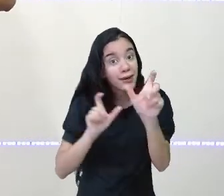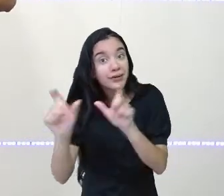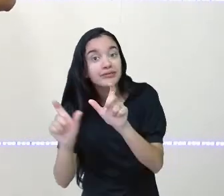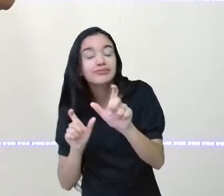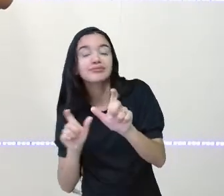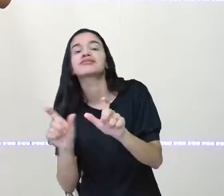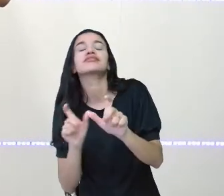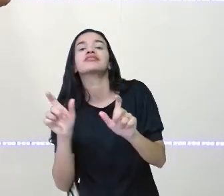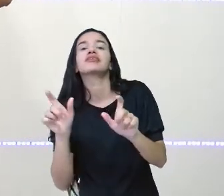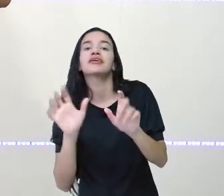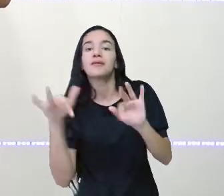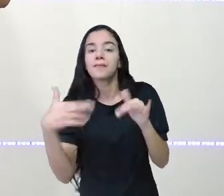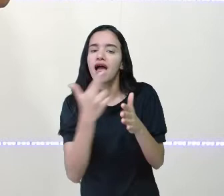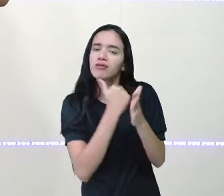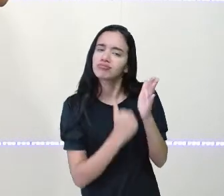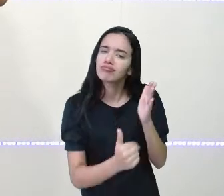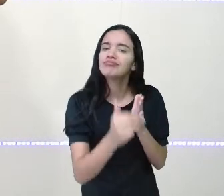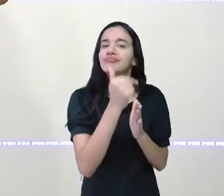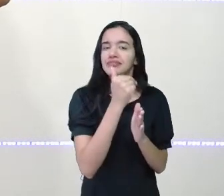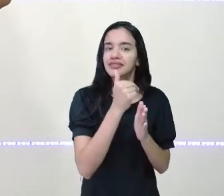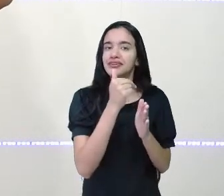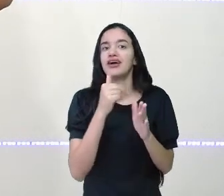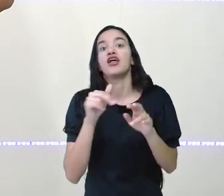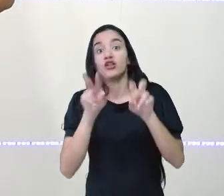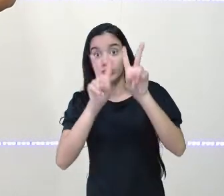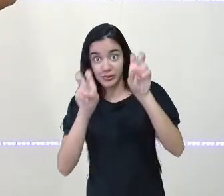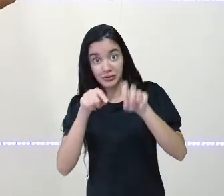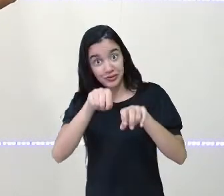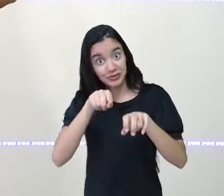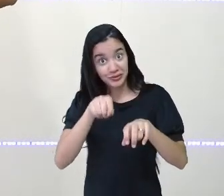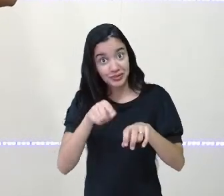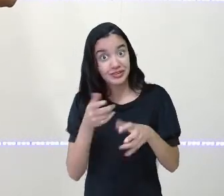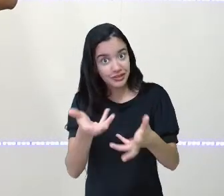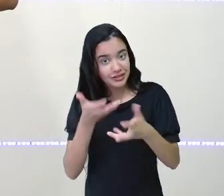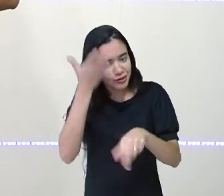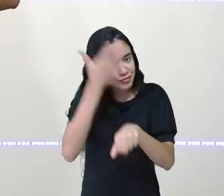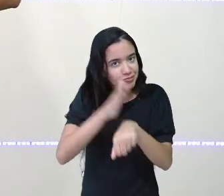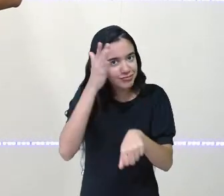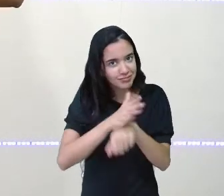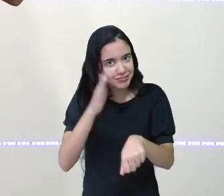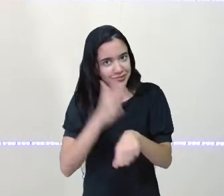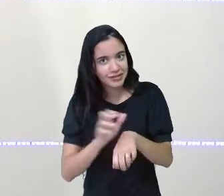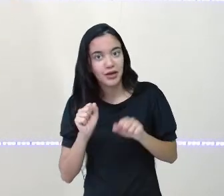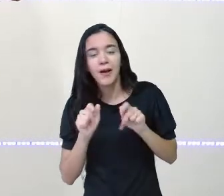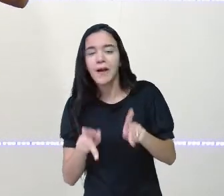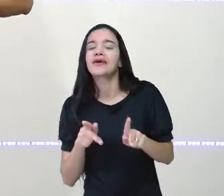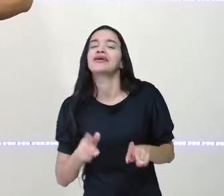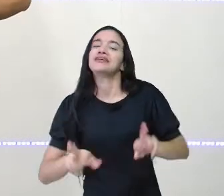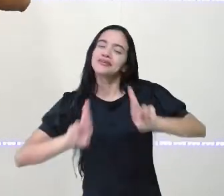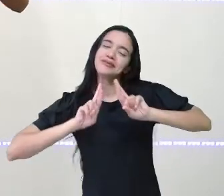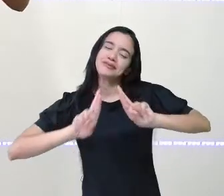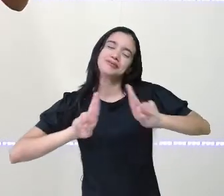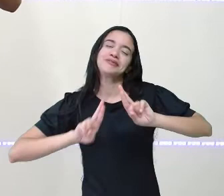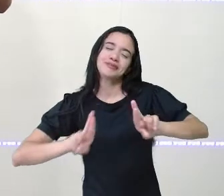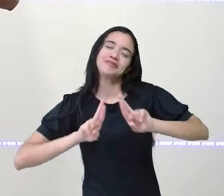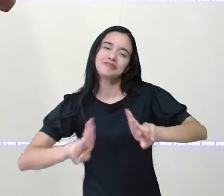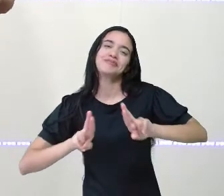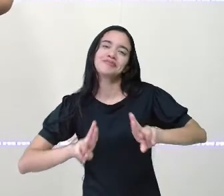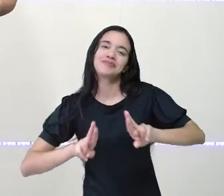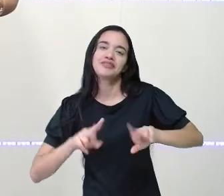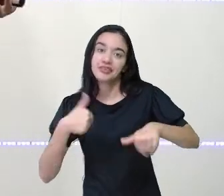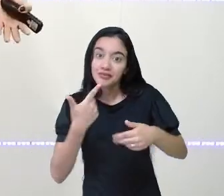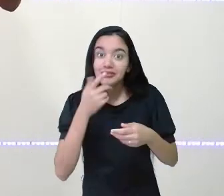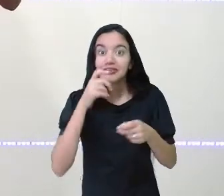para formar esse desenho do assunto que vocês queiram fazer, tá bom? Espero muito que